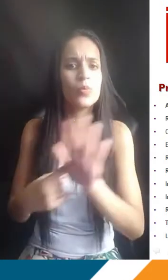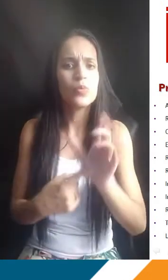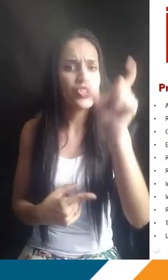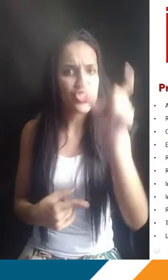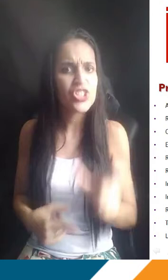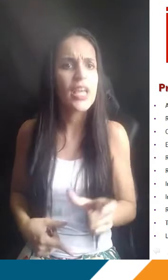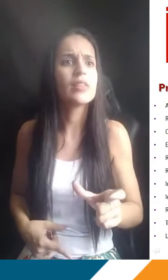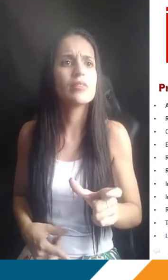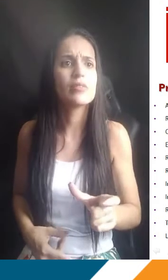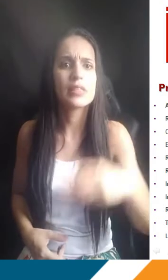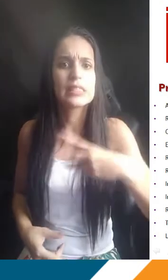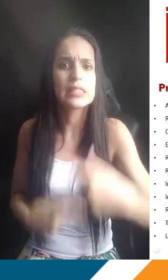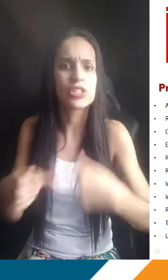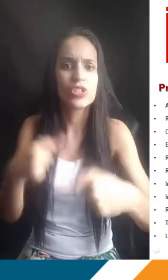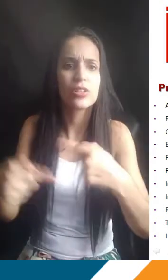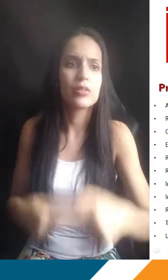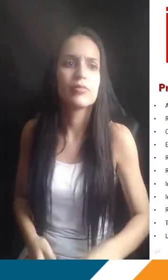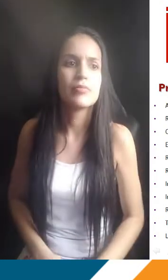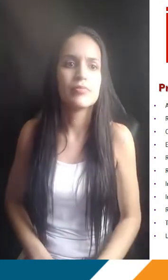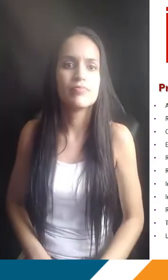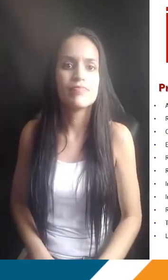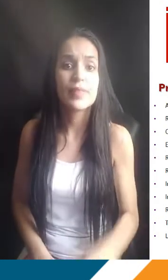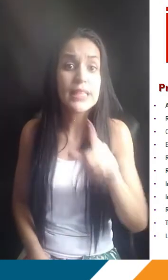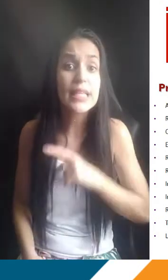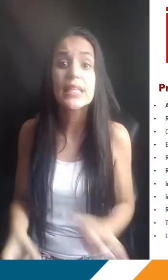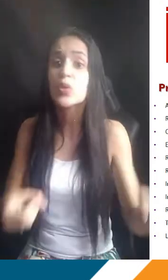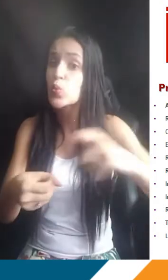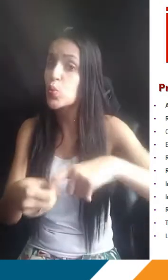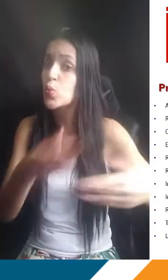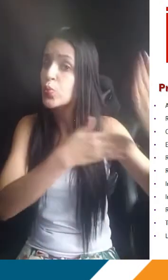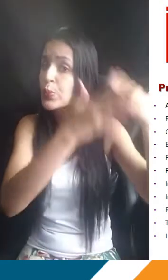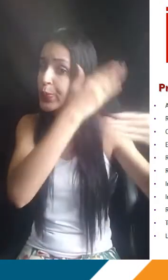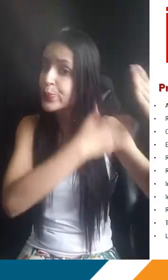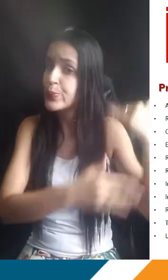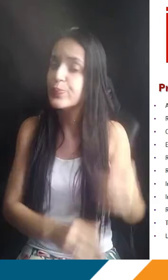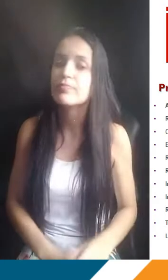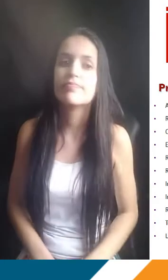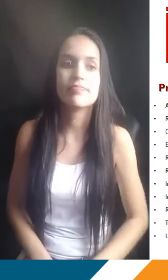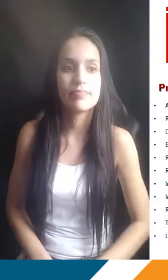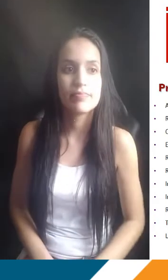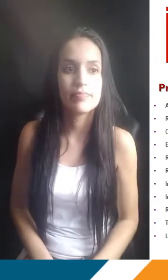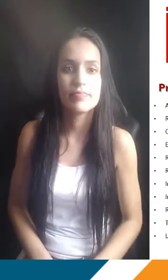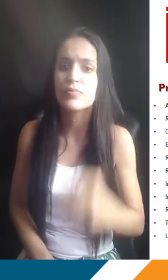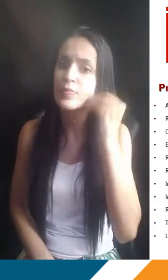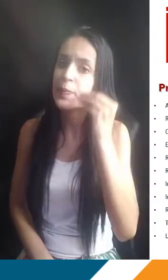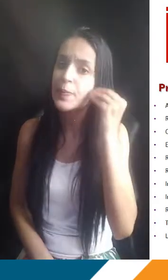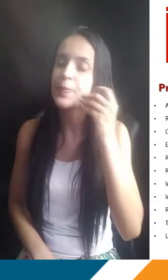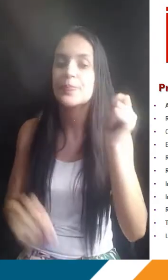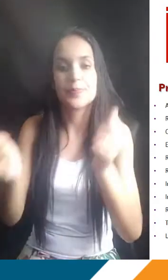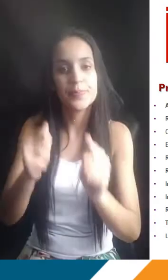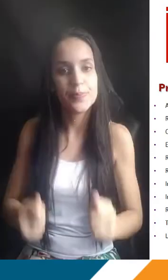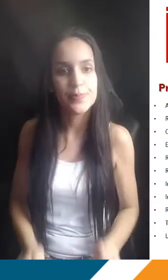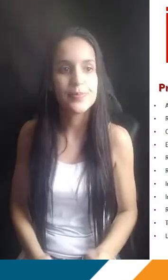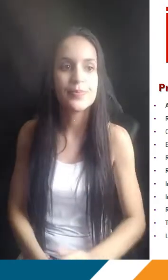características deste período, né? Então, nós temos aí o academicismo, o retorno ao passado, oposição à liberdade formal,